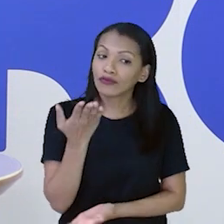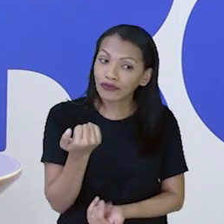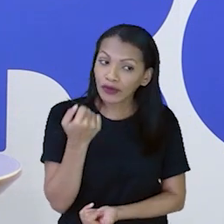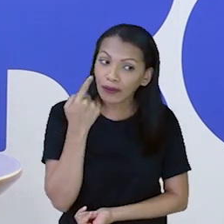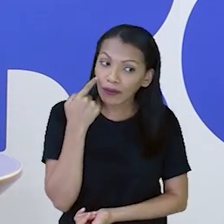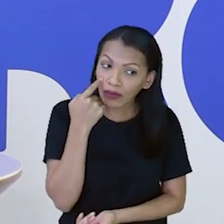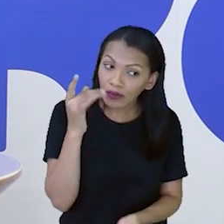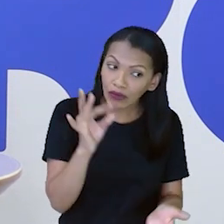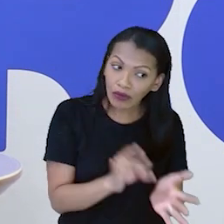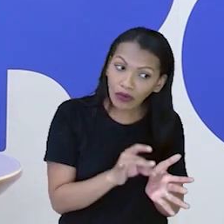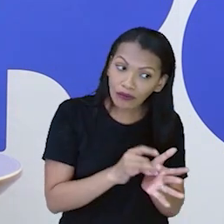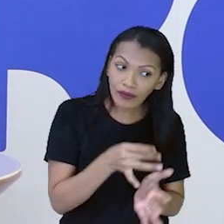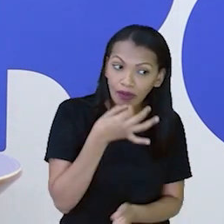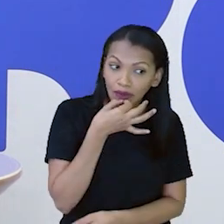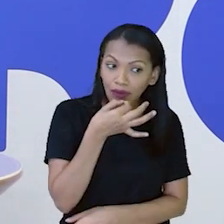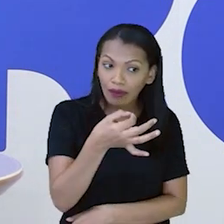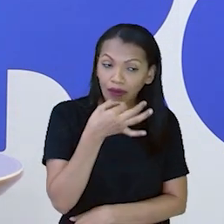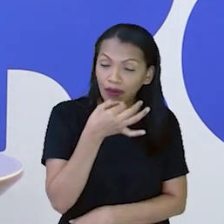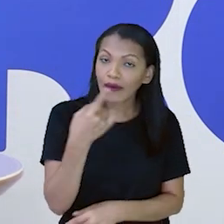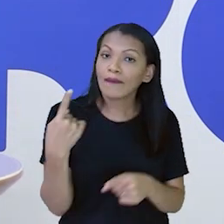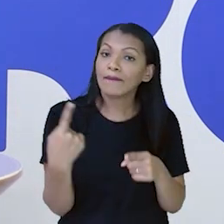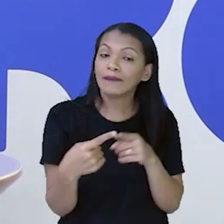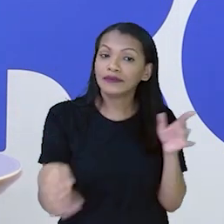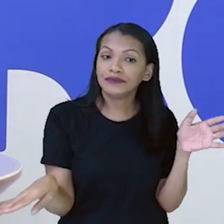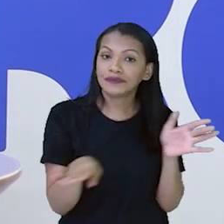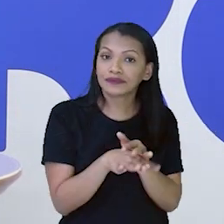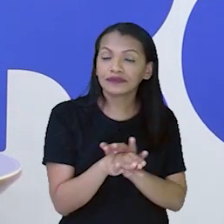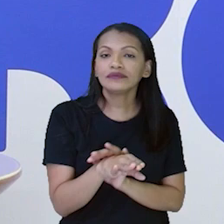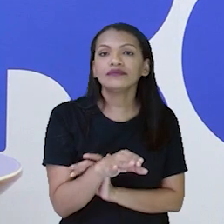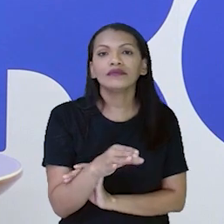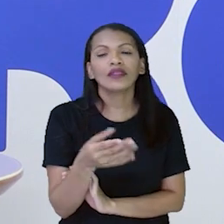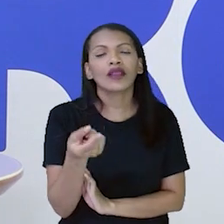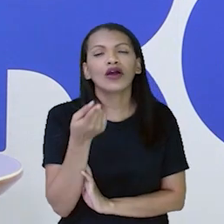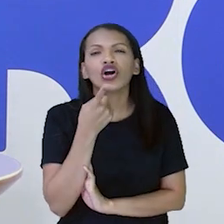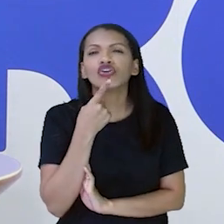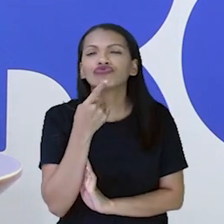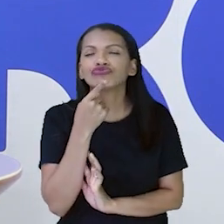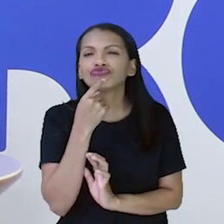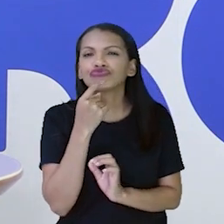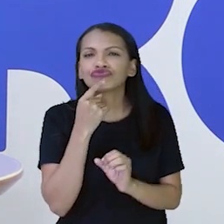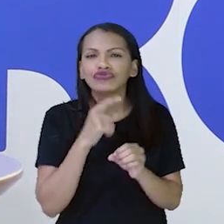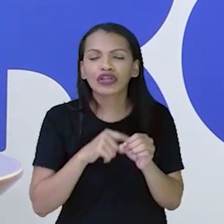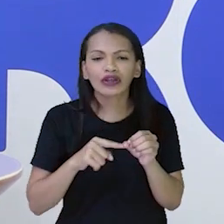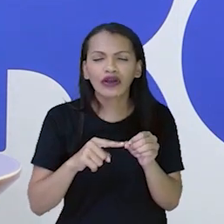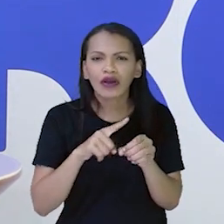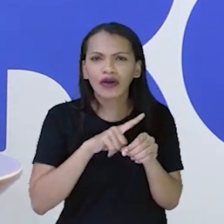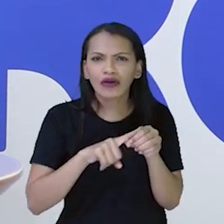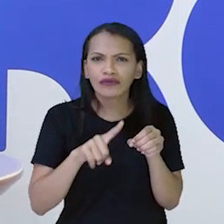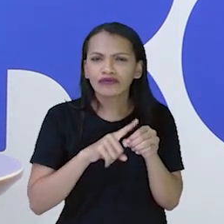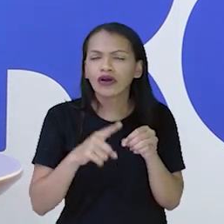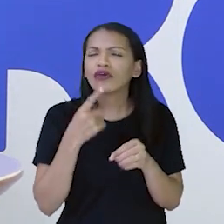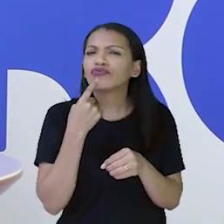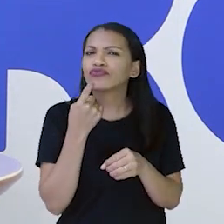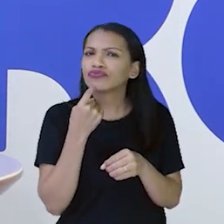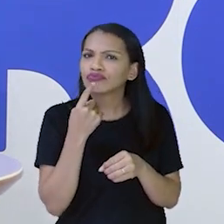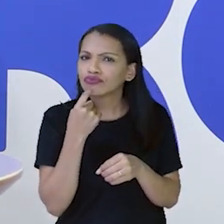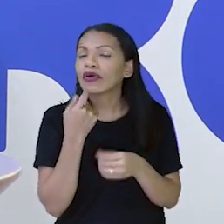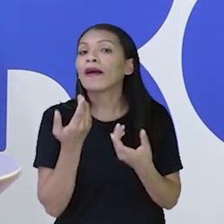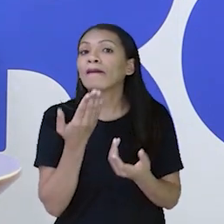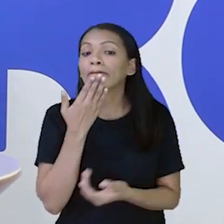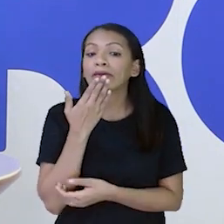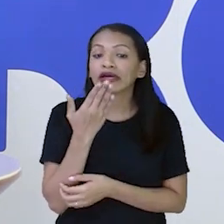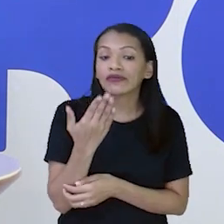ser um fato ou uma opinião. Porque chegou aqui a acerola. Eu não sei se eles pensaram que é o suco preferido deles ou se